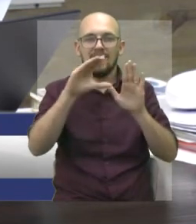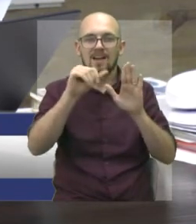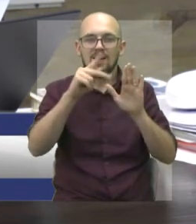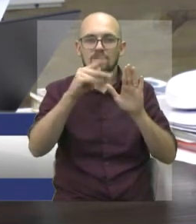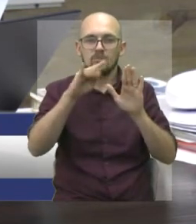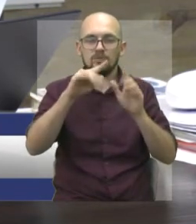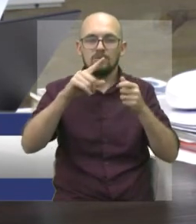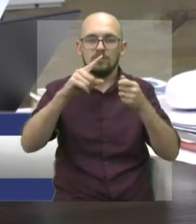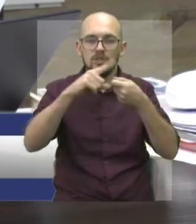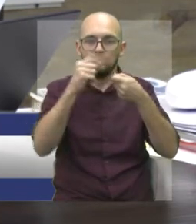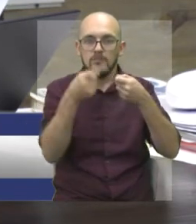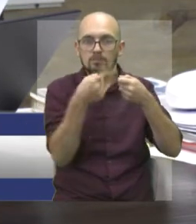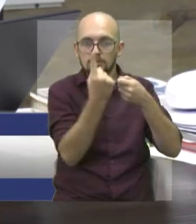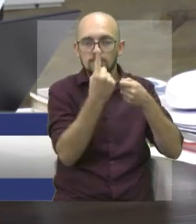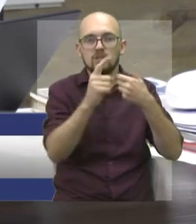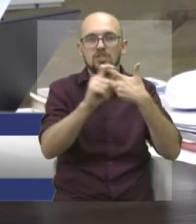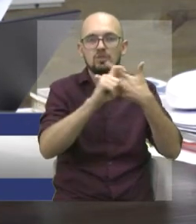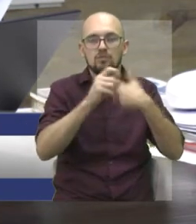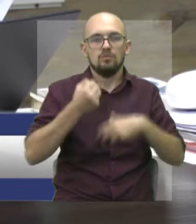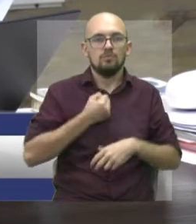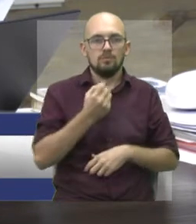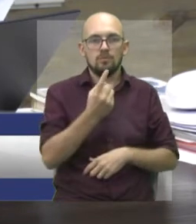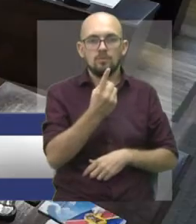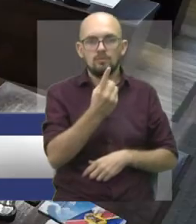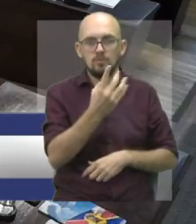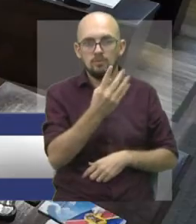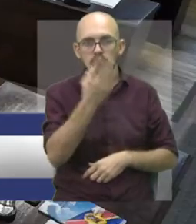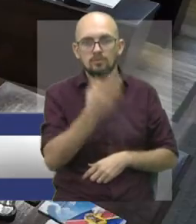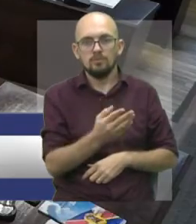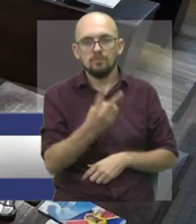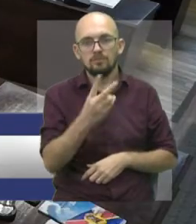do Executivo número 14/2019.